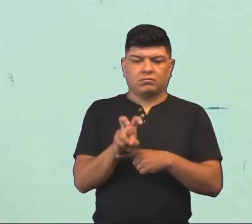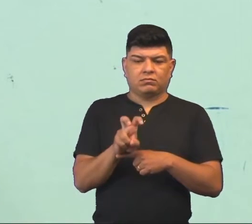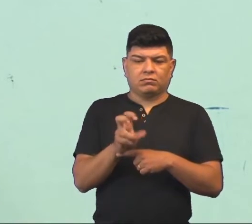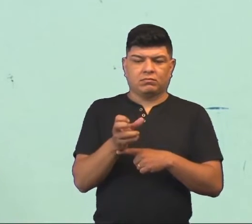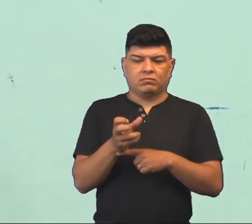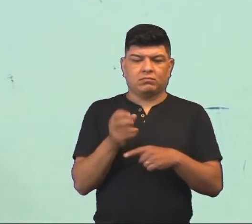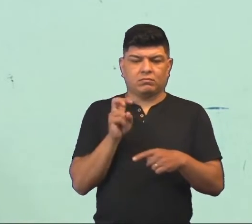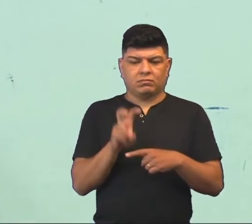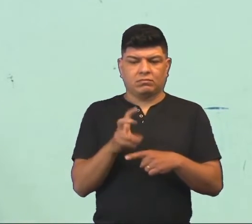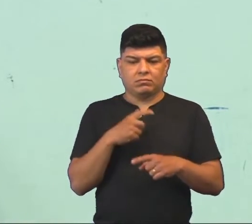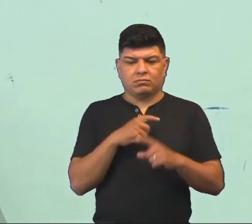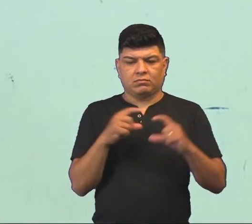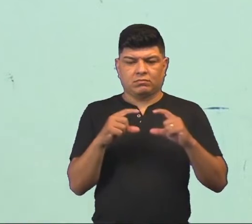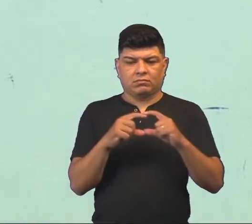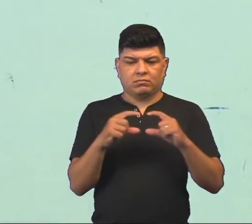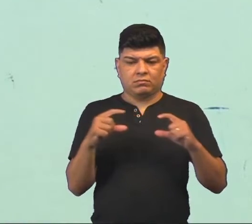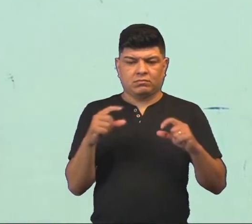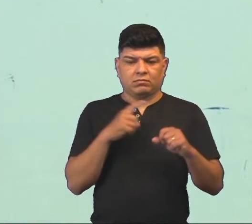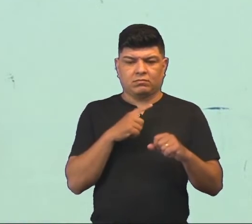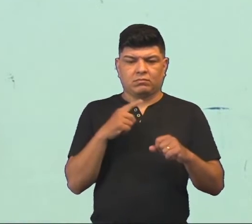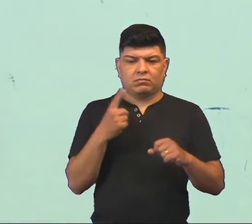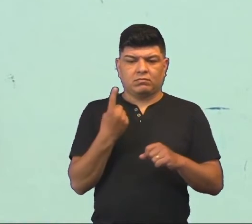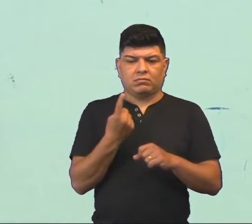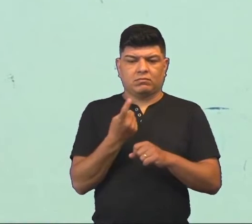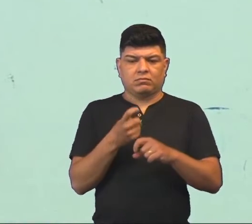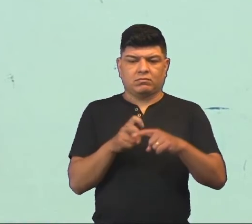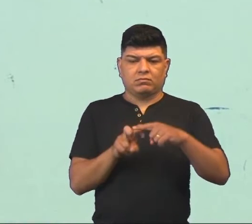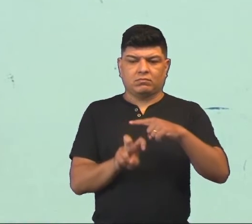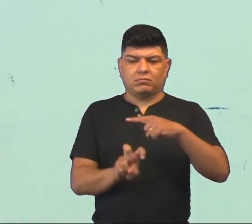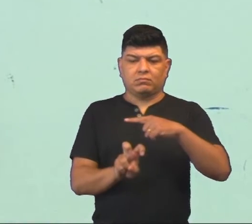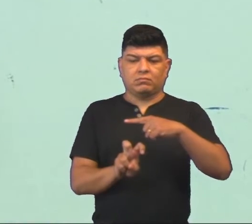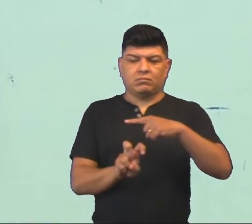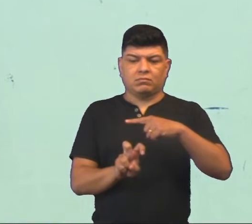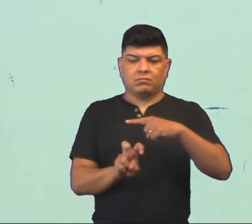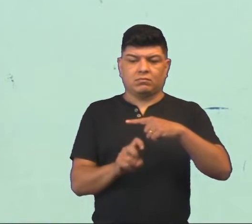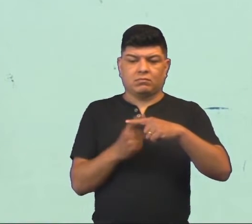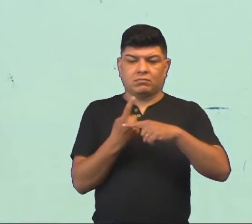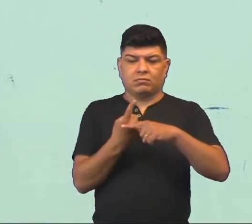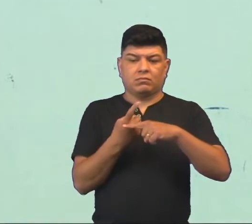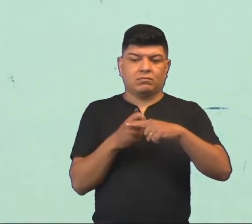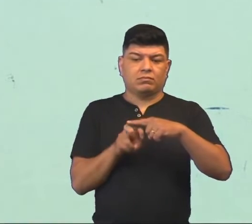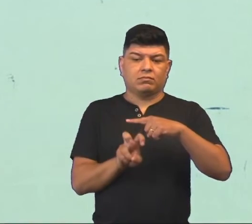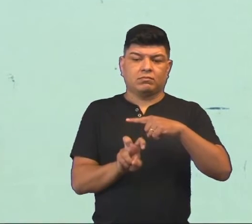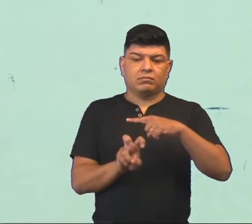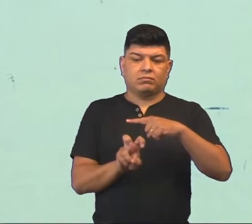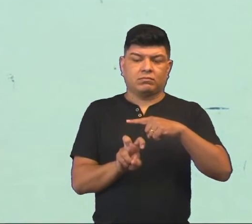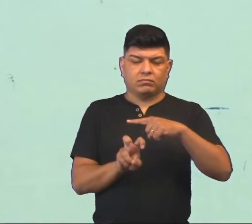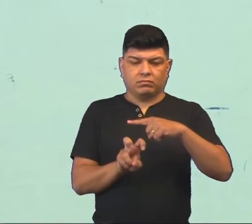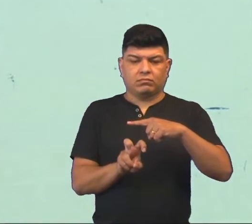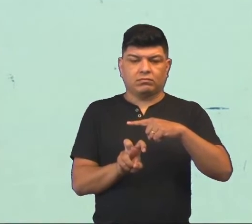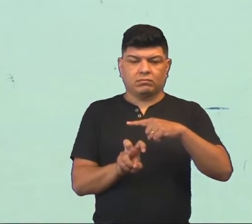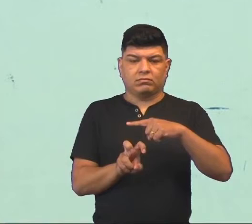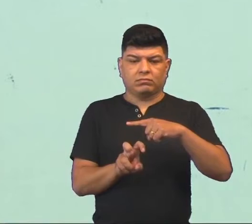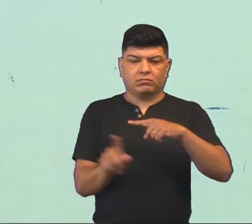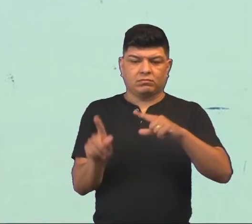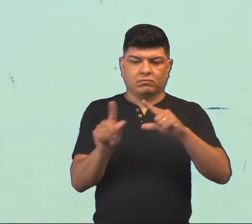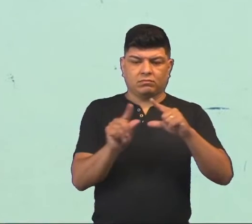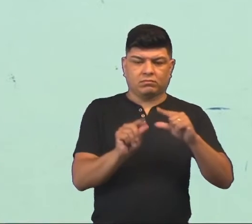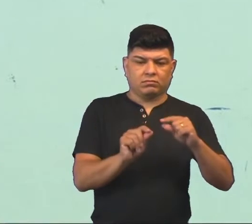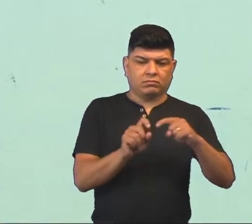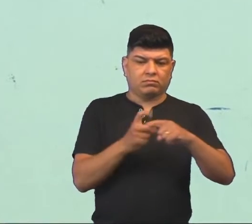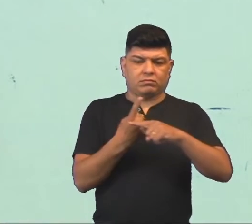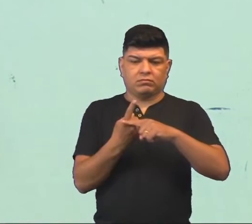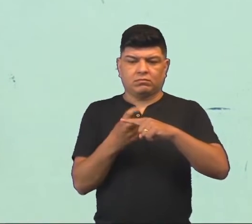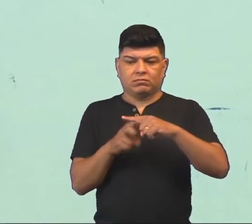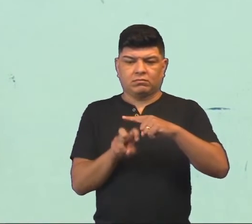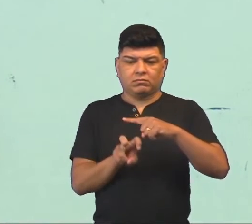4, 5 partes. E aí eu tenho 1/5, que fica exatamente nessa posição aqui, ó. A parte um pouquinho menor que esse